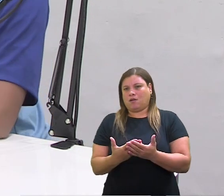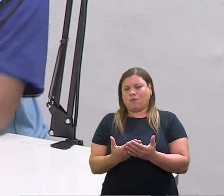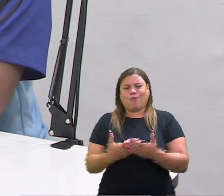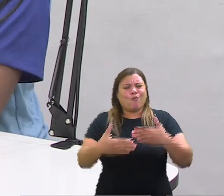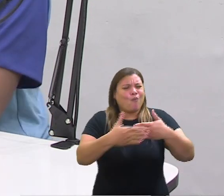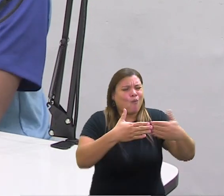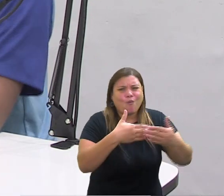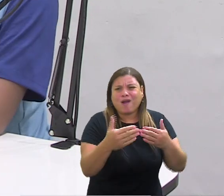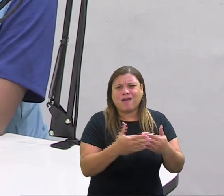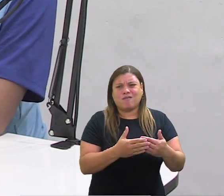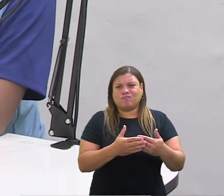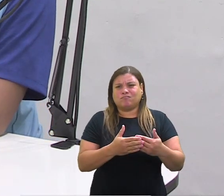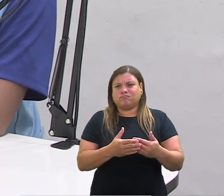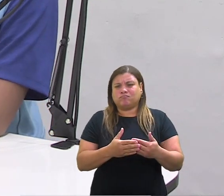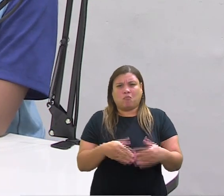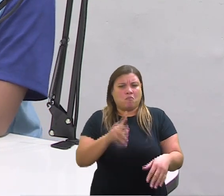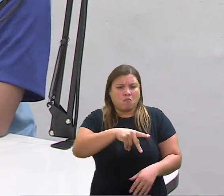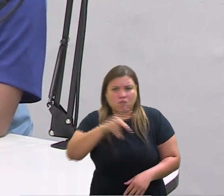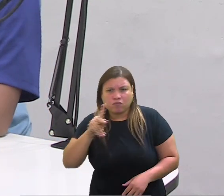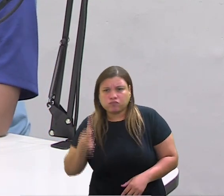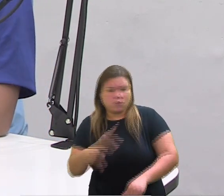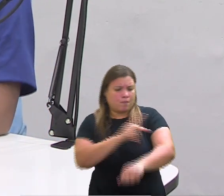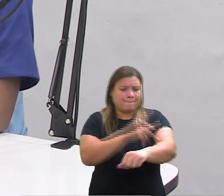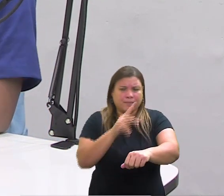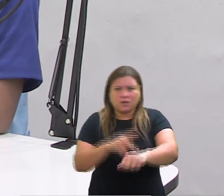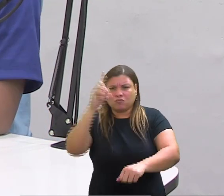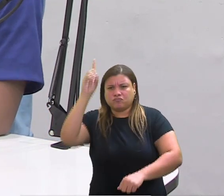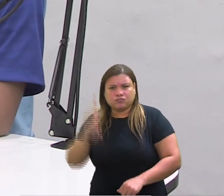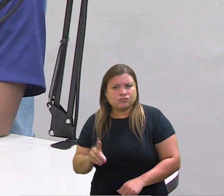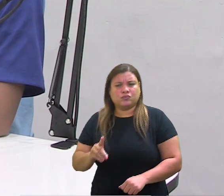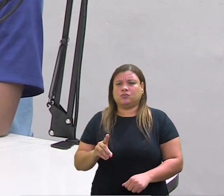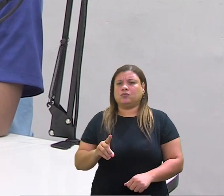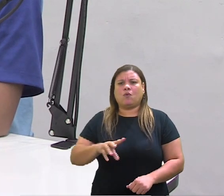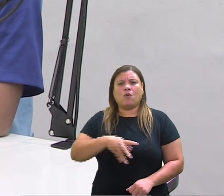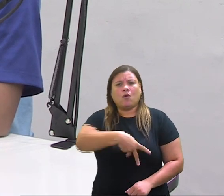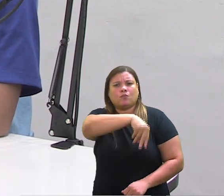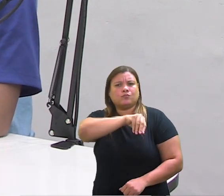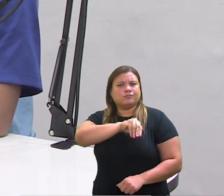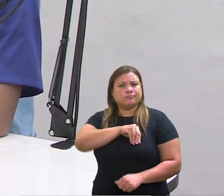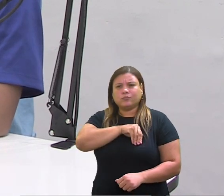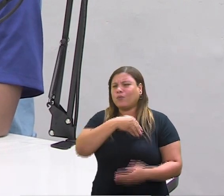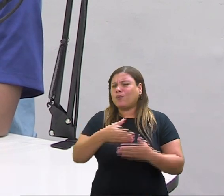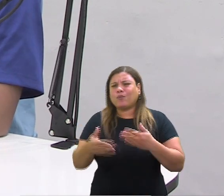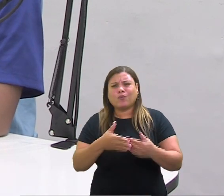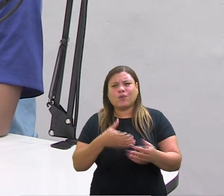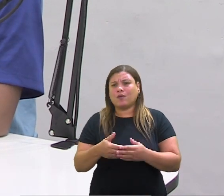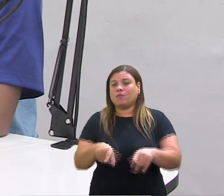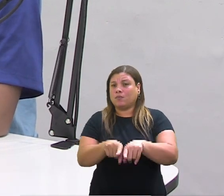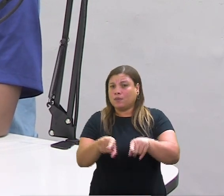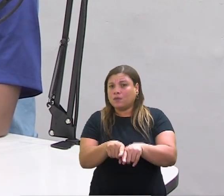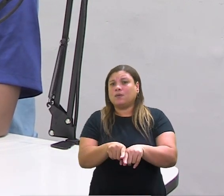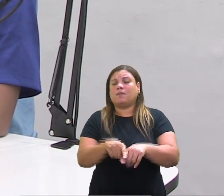diretor. Eu acho que quando você já está passando, tipo, vamos dizer que passando do limite